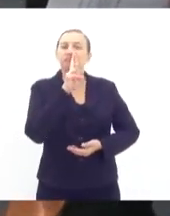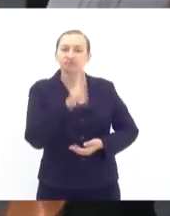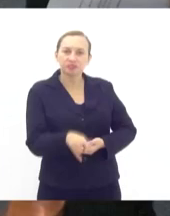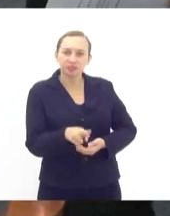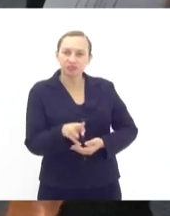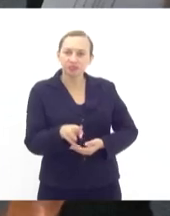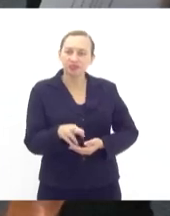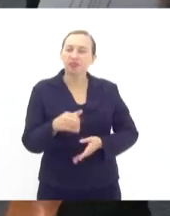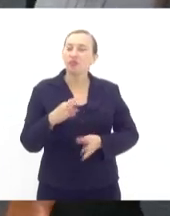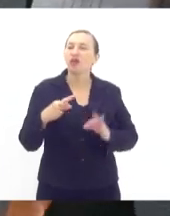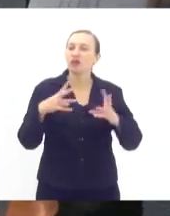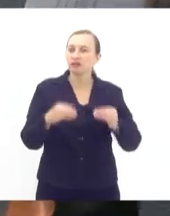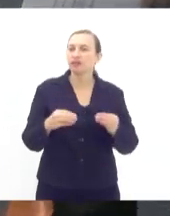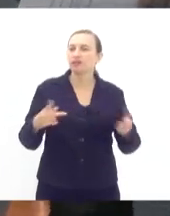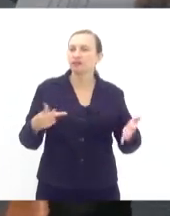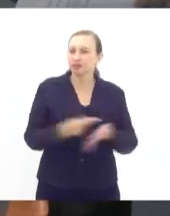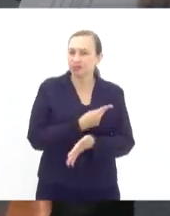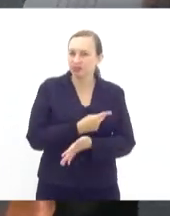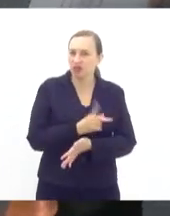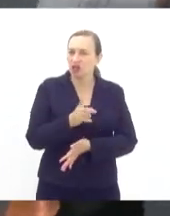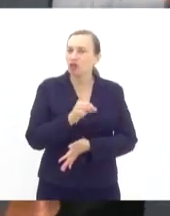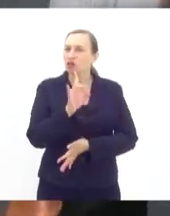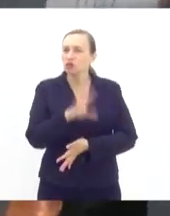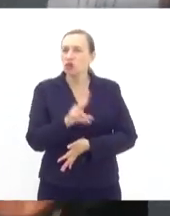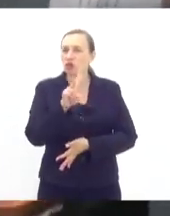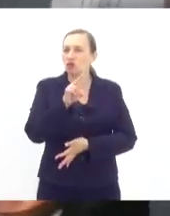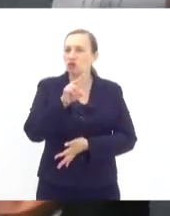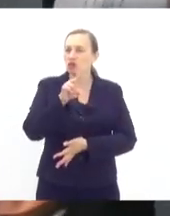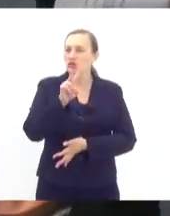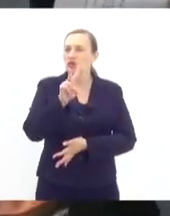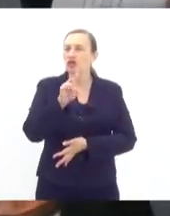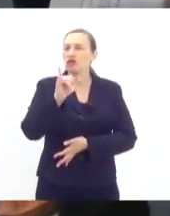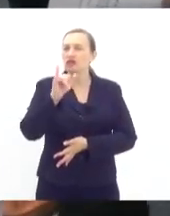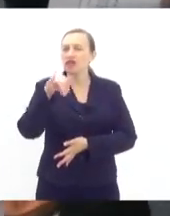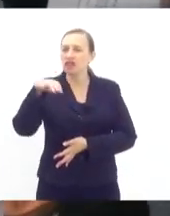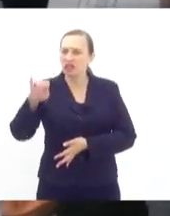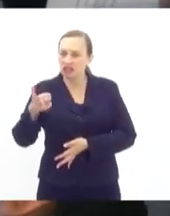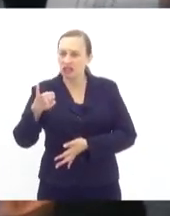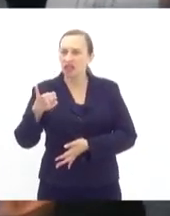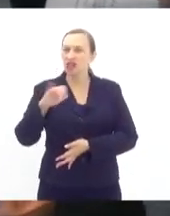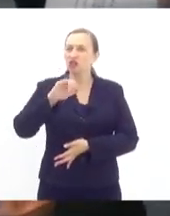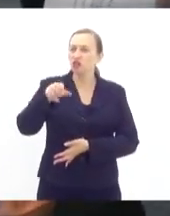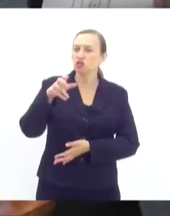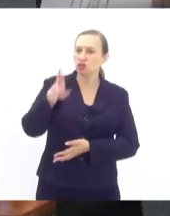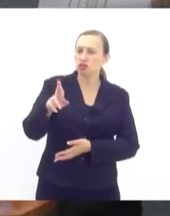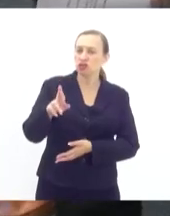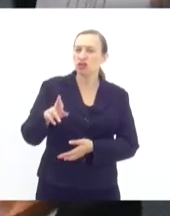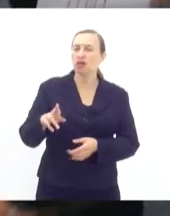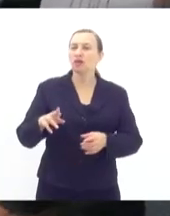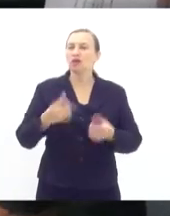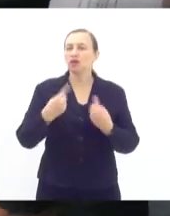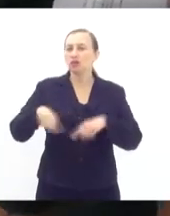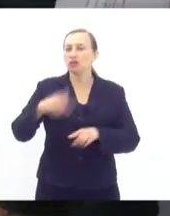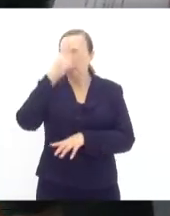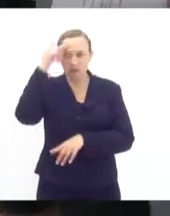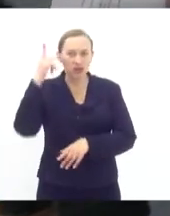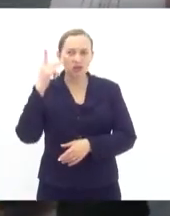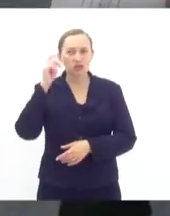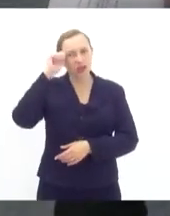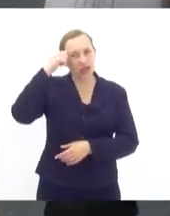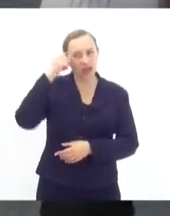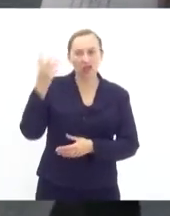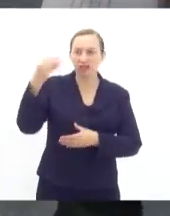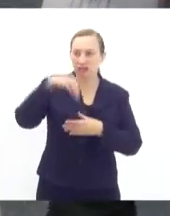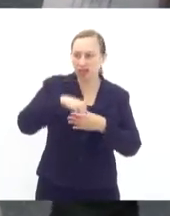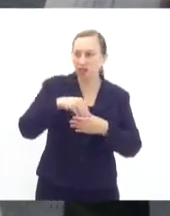a tudo que aconteceu não só com Vini Júnior mas o que acontece no cotidiano contra pessoas negras dentro